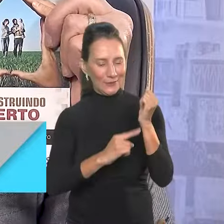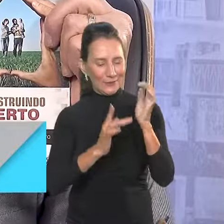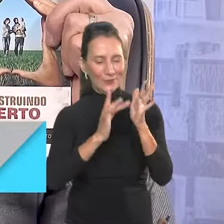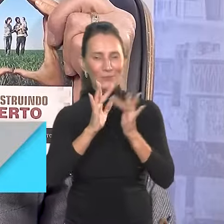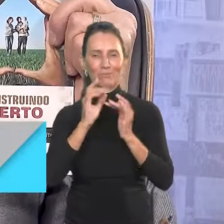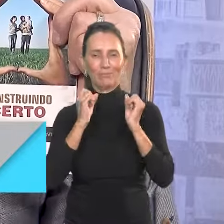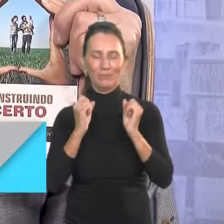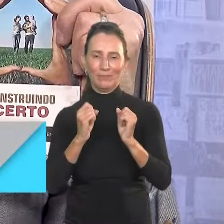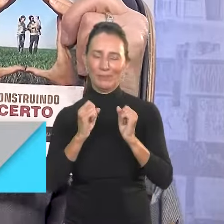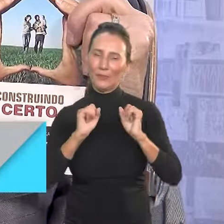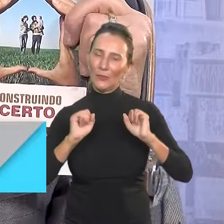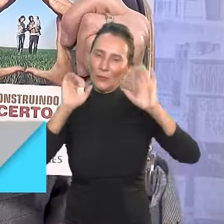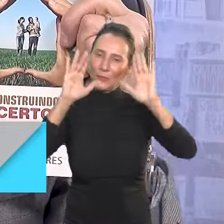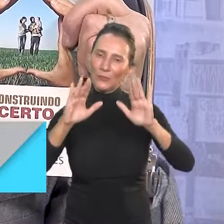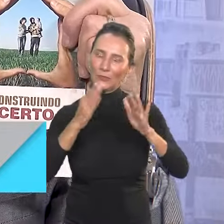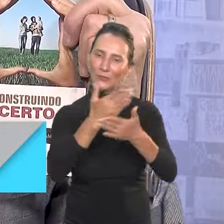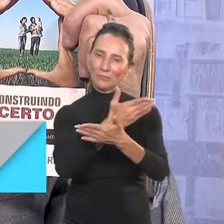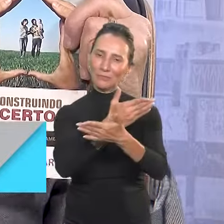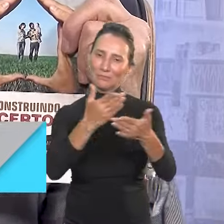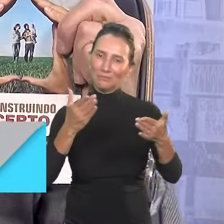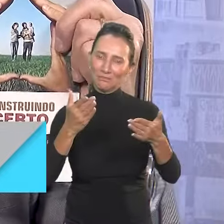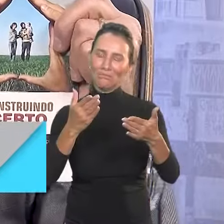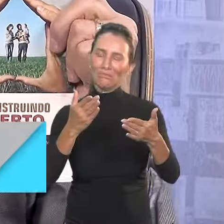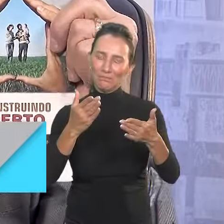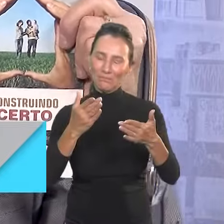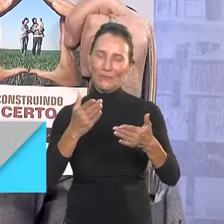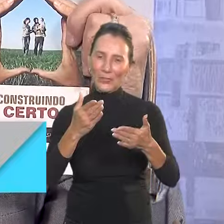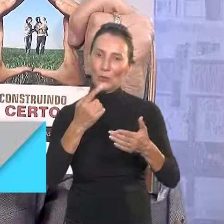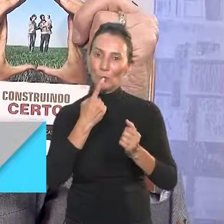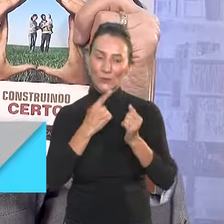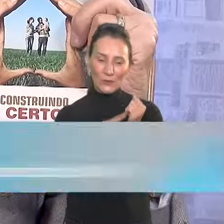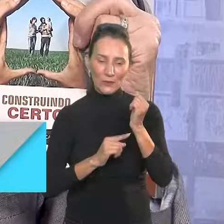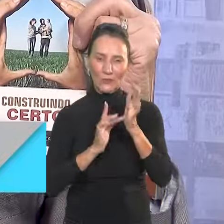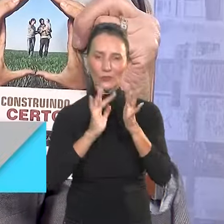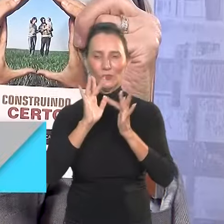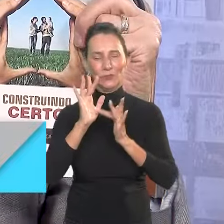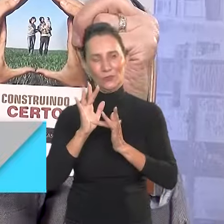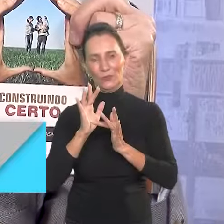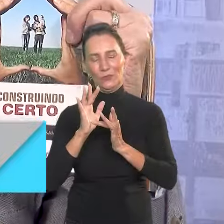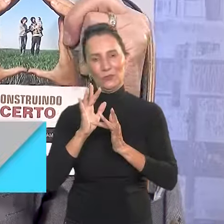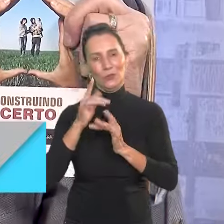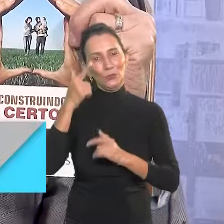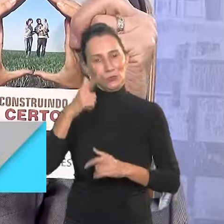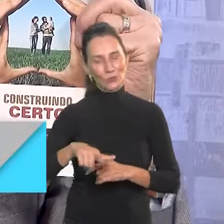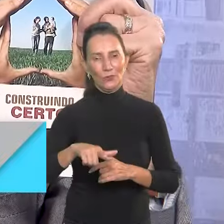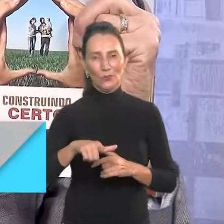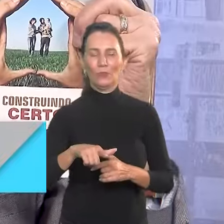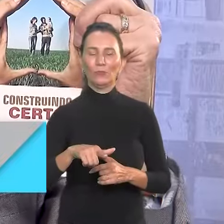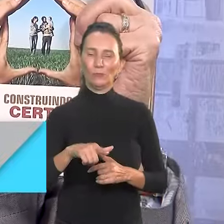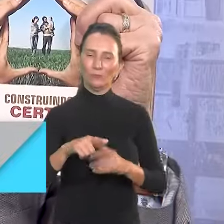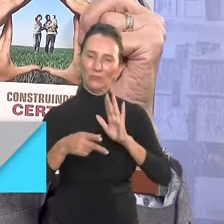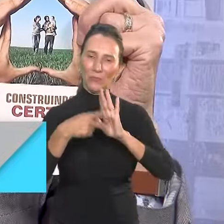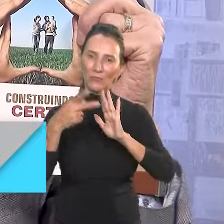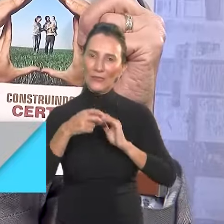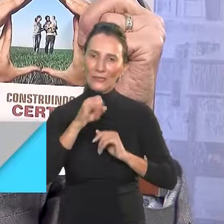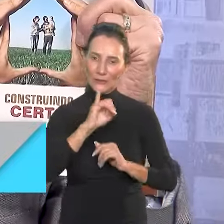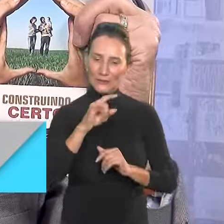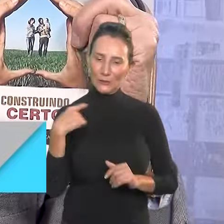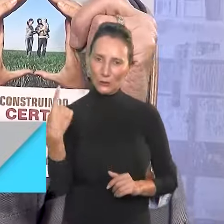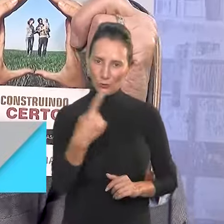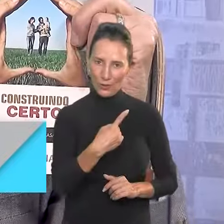Jesus, eu abençoo, ó Pai, esta vida. Eu falo que o sangue de Jesus, ó Pai, eu repito o que está escrito, que